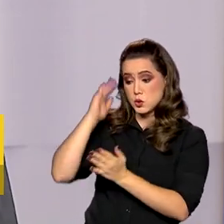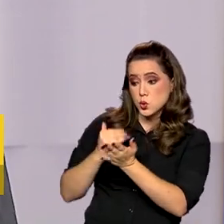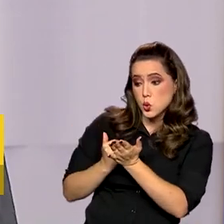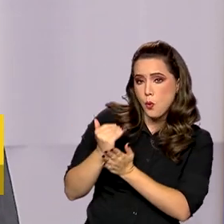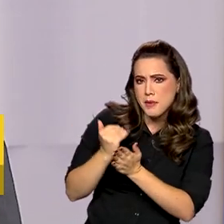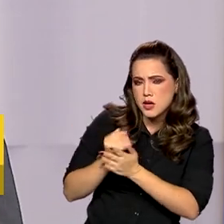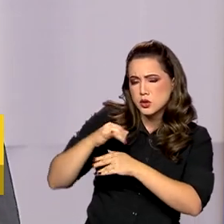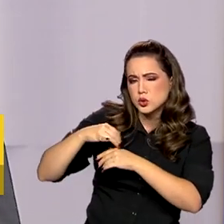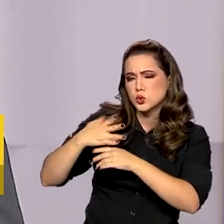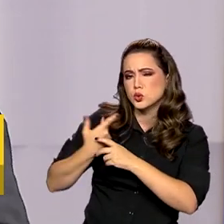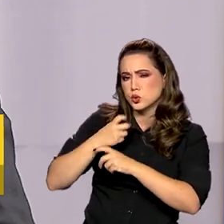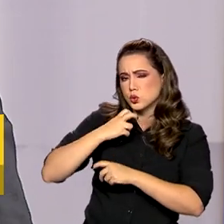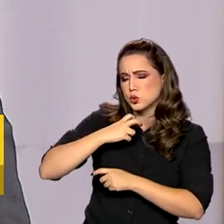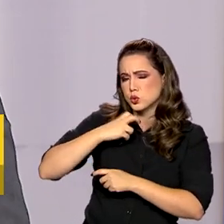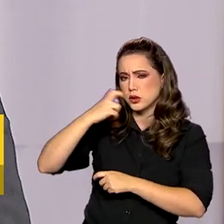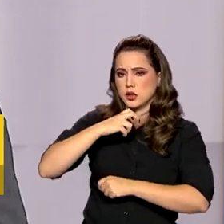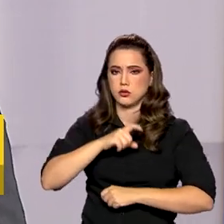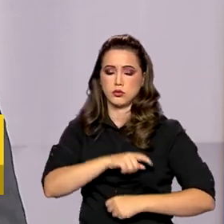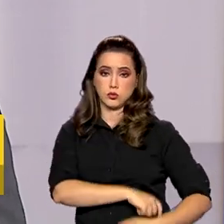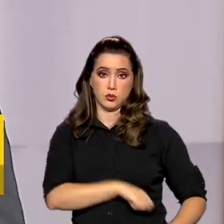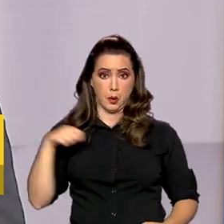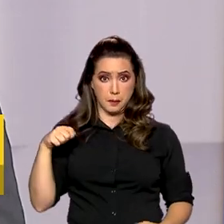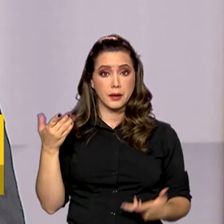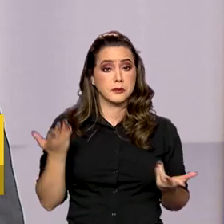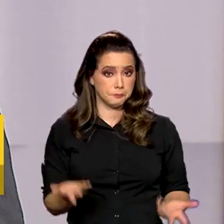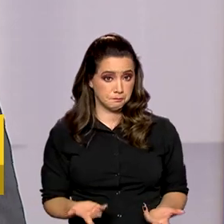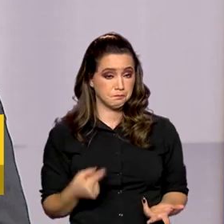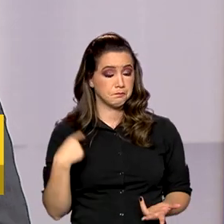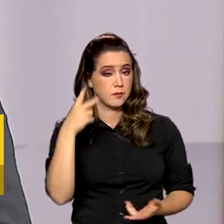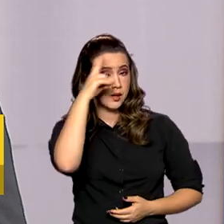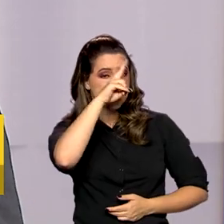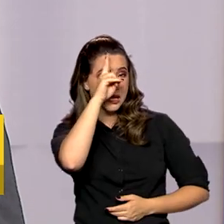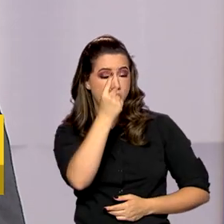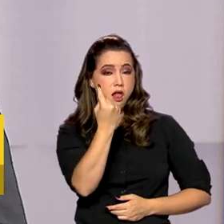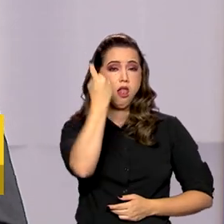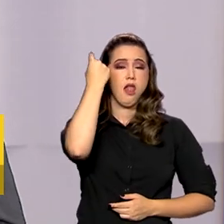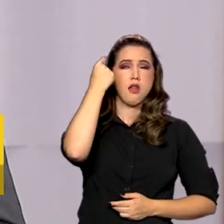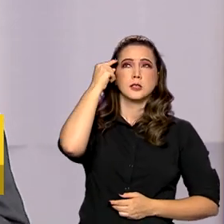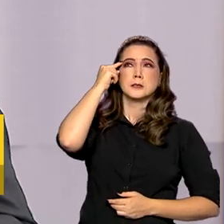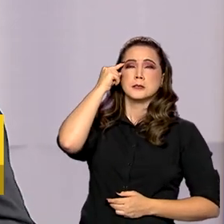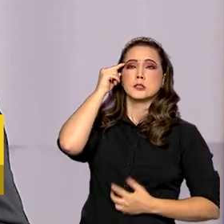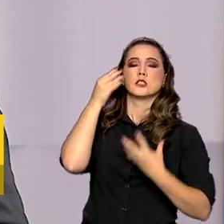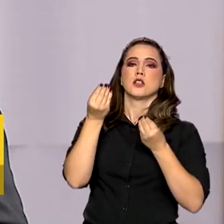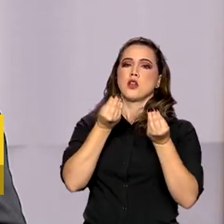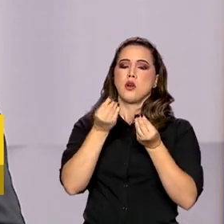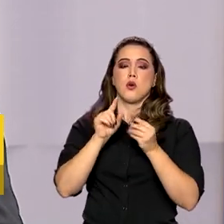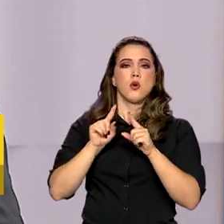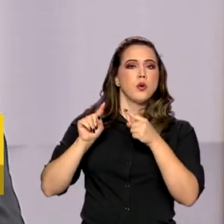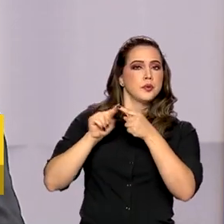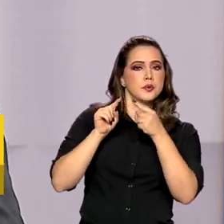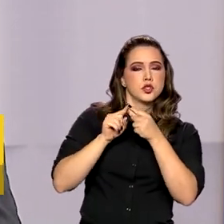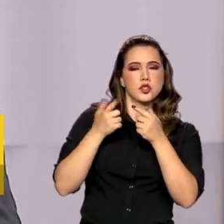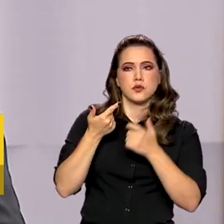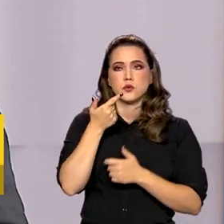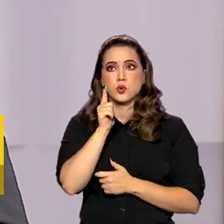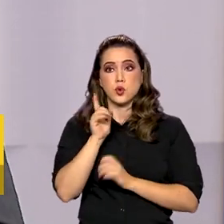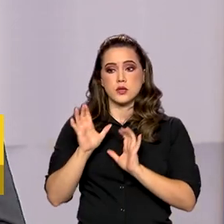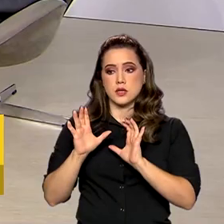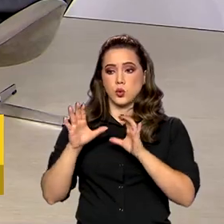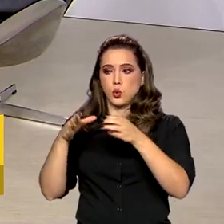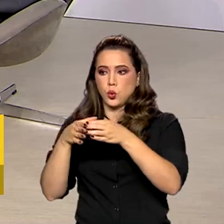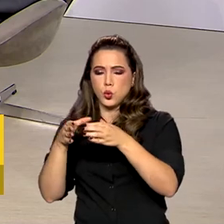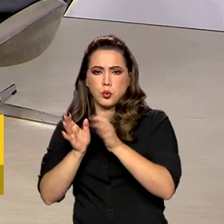em torno disso, porque essa memória, esse resgate começa por um objetivo da elite paulista de se